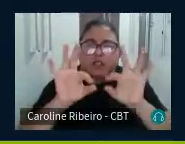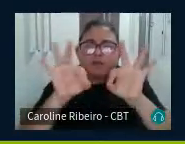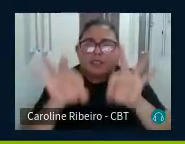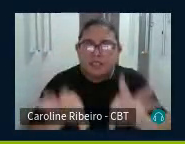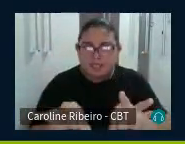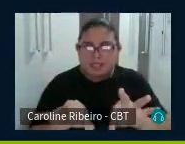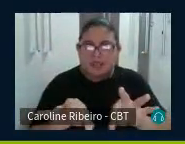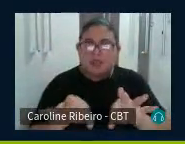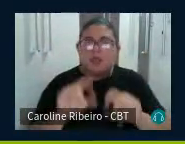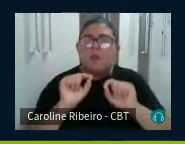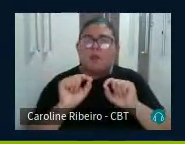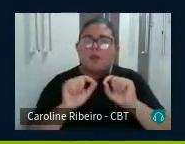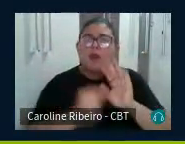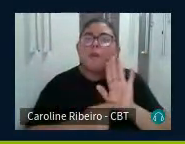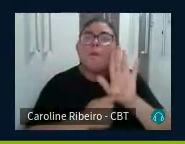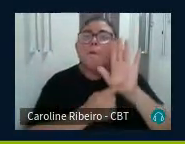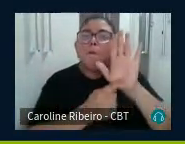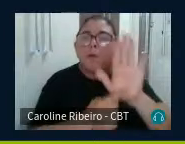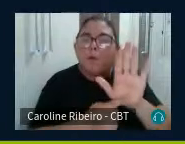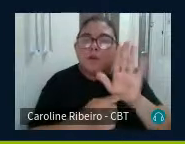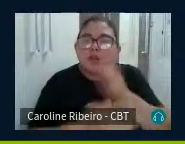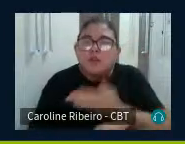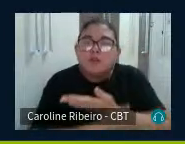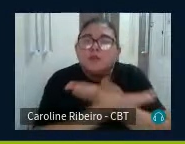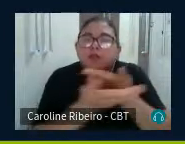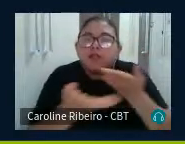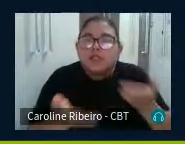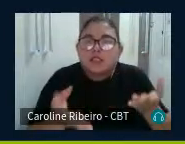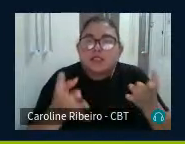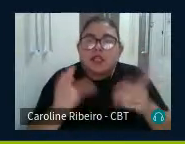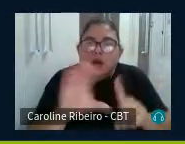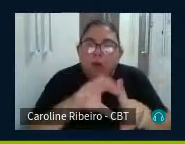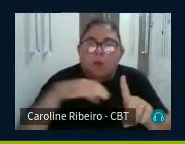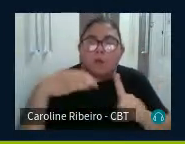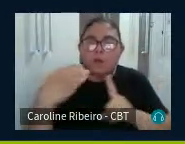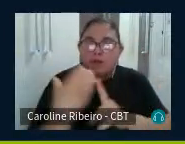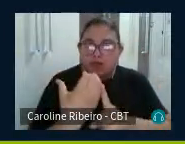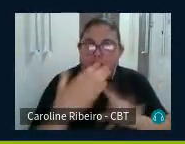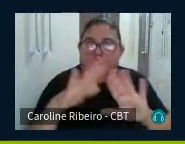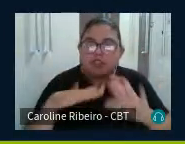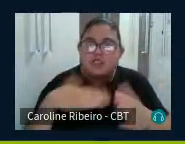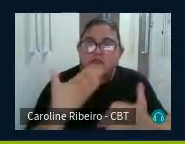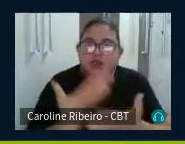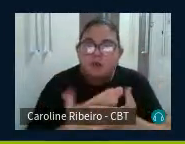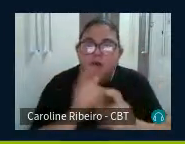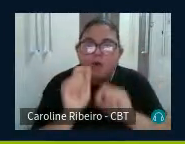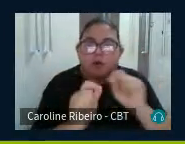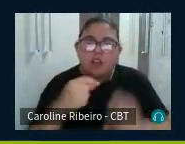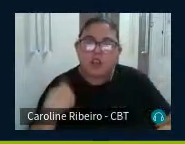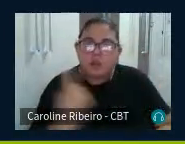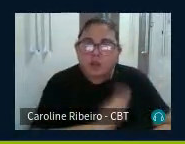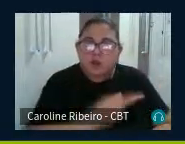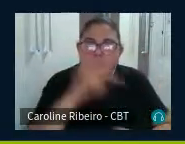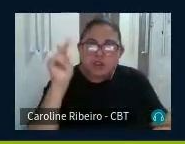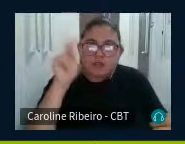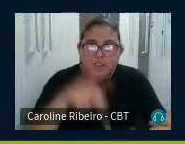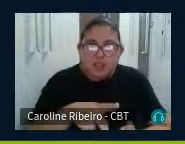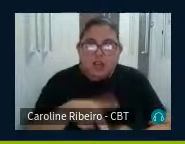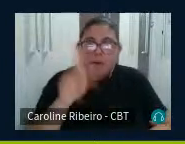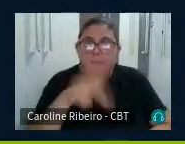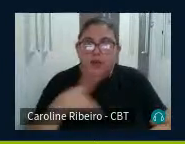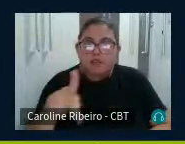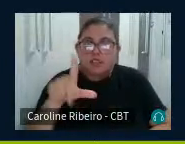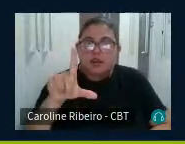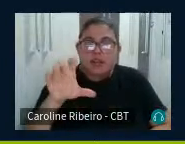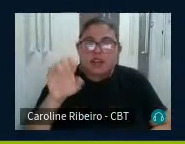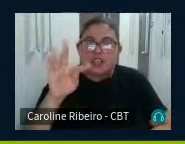que era mostrar para toda a comunidade acadêmica que nós somos, de fato, como disse a professora Letícia